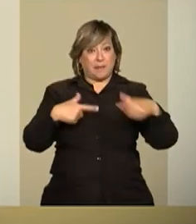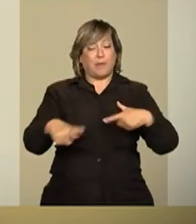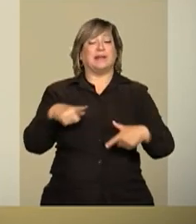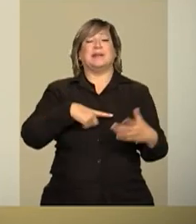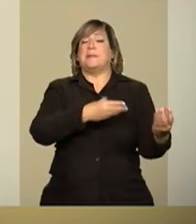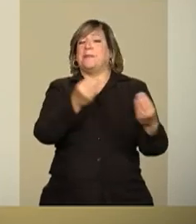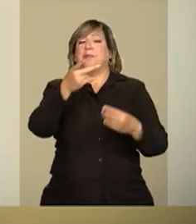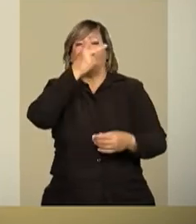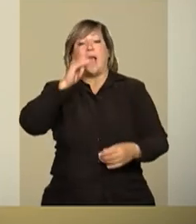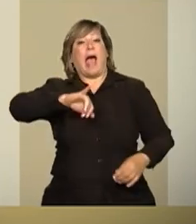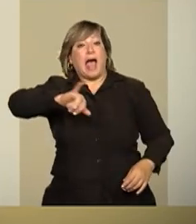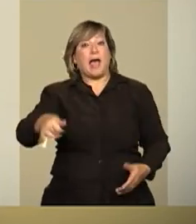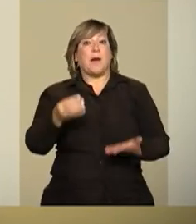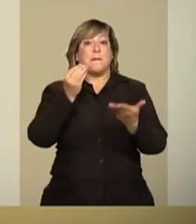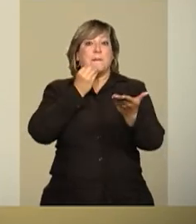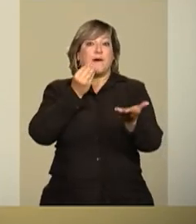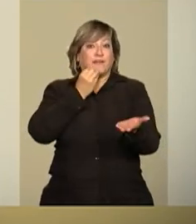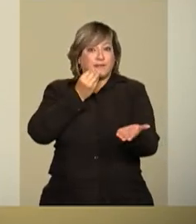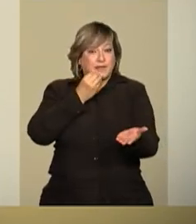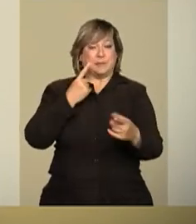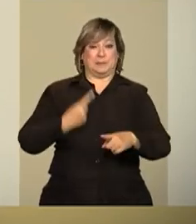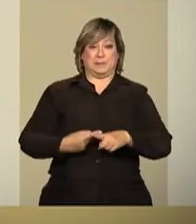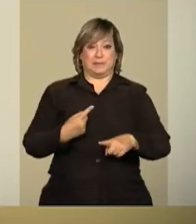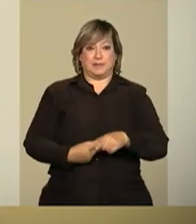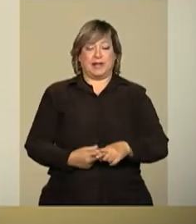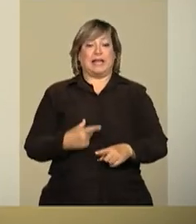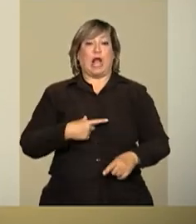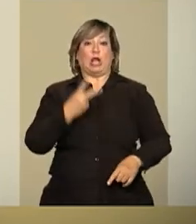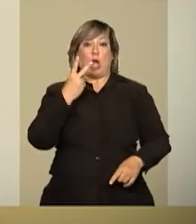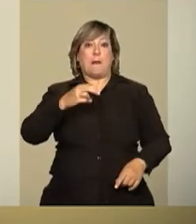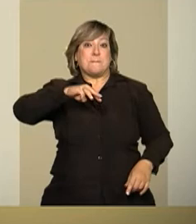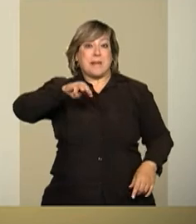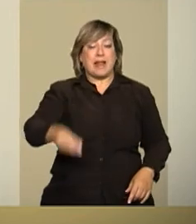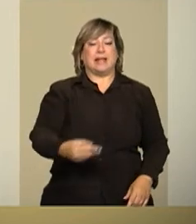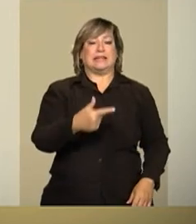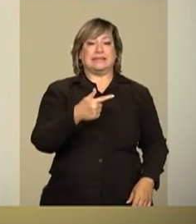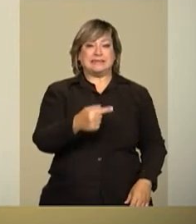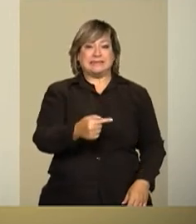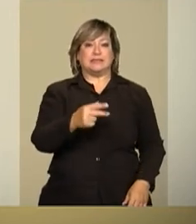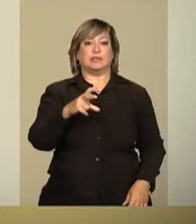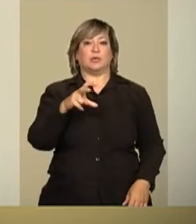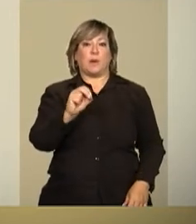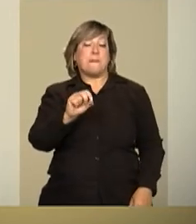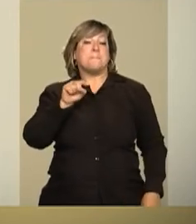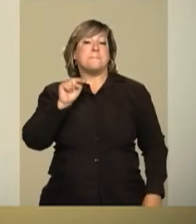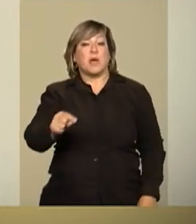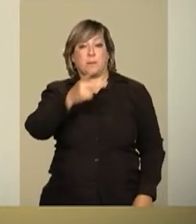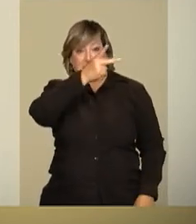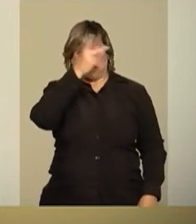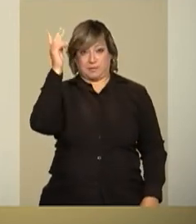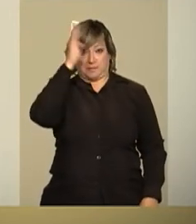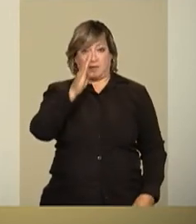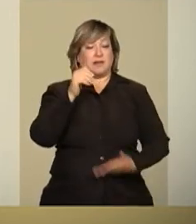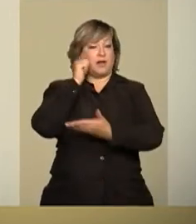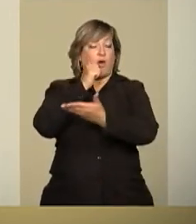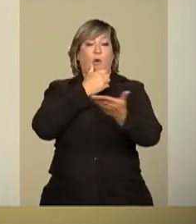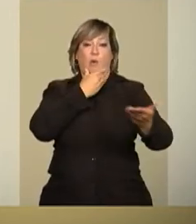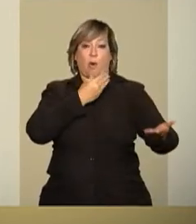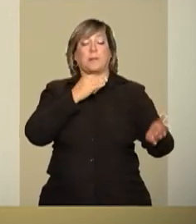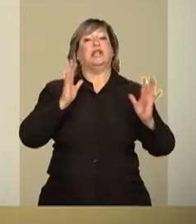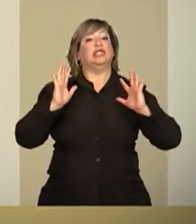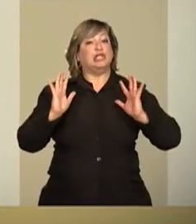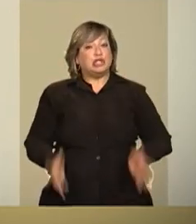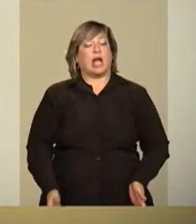muita gente Max aproveitando essa oportunidade 2750000 brasileiros e brasileiras